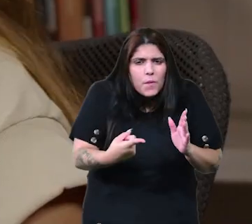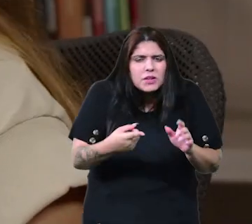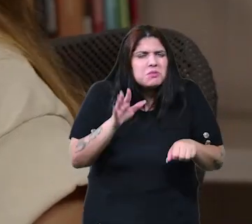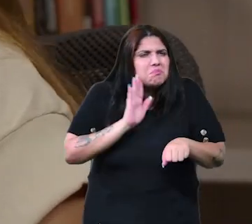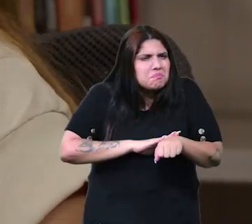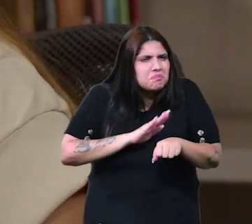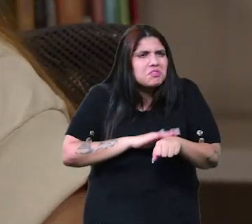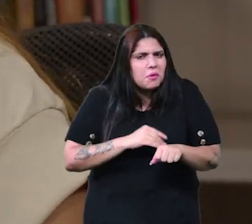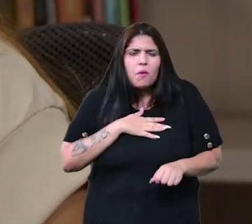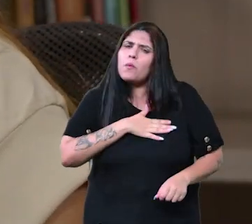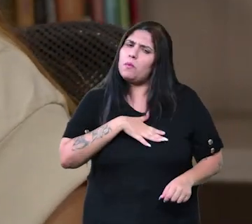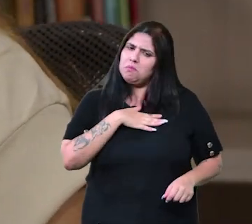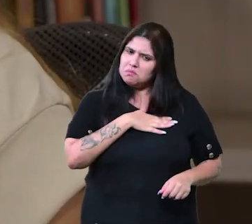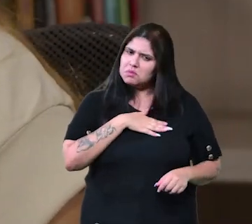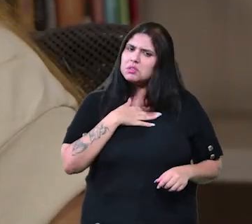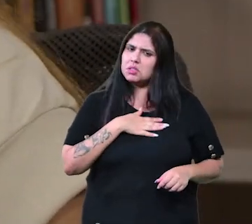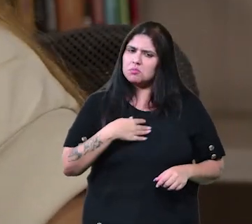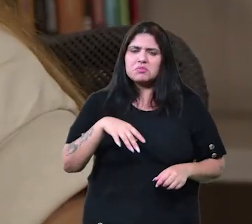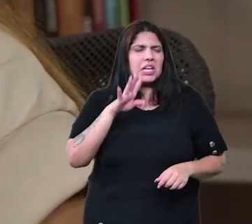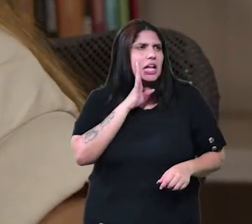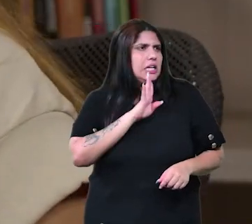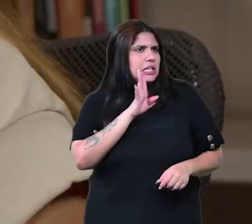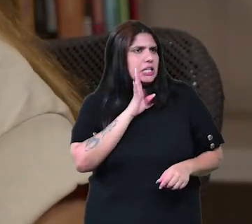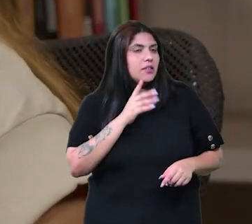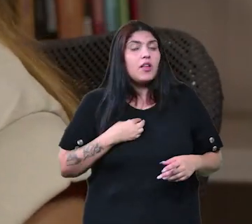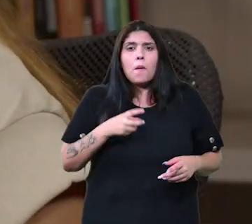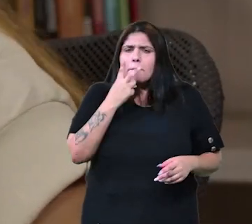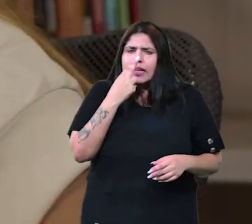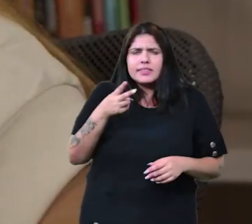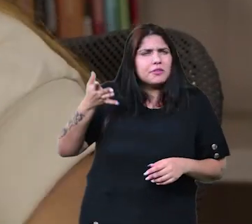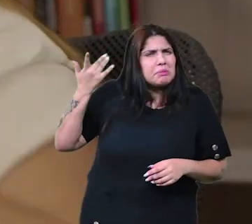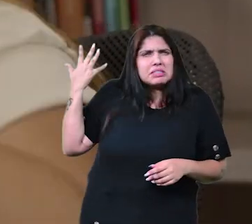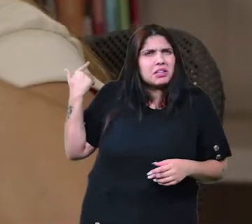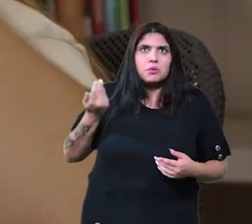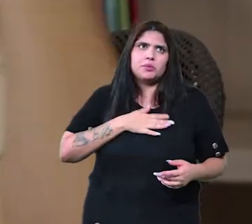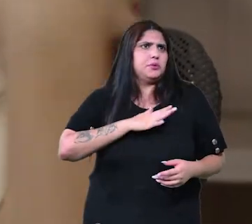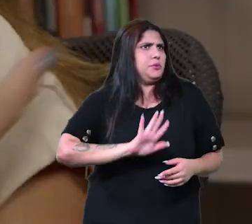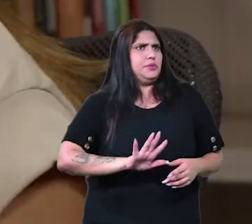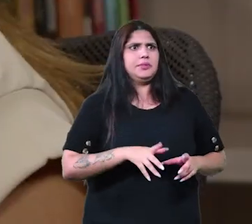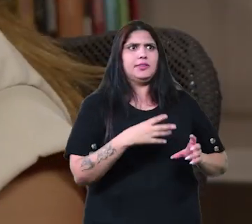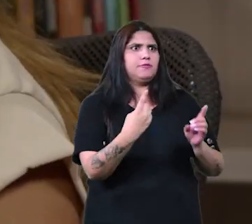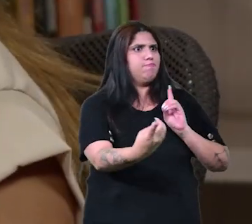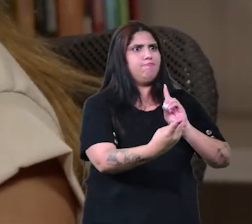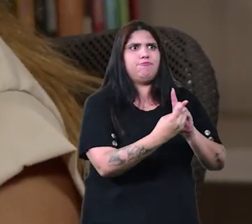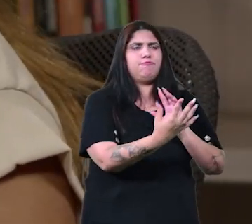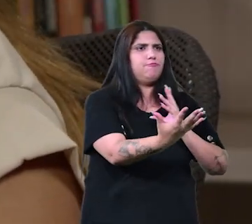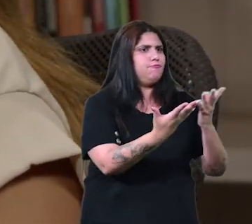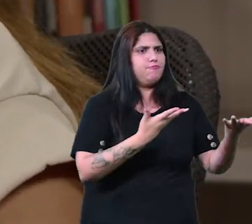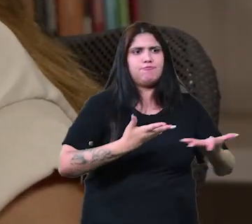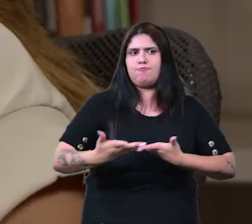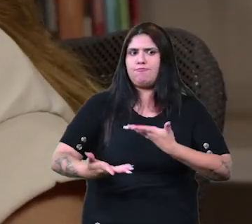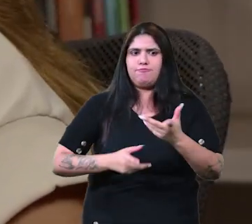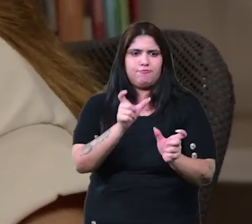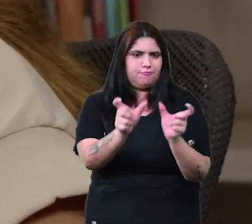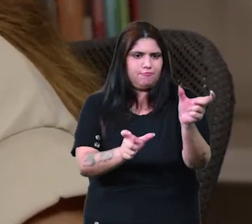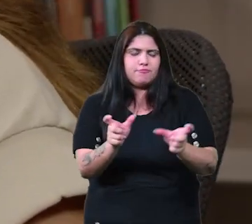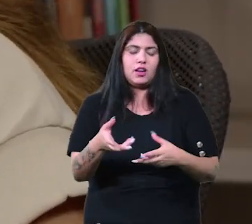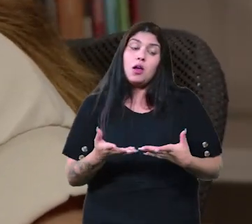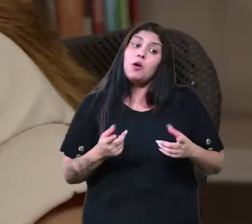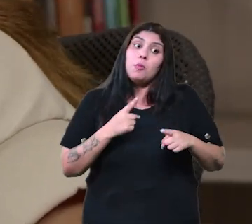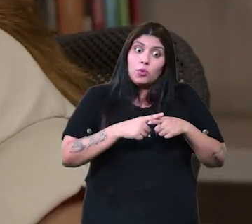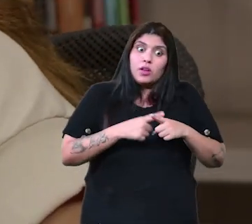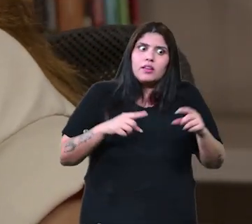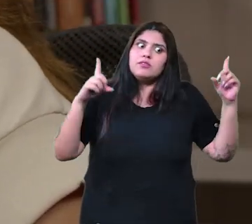tempo eu entendi. Eu achava que eu não gostaria de lidar com as pessoas, porque, né? Lidar com uma pessoa diferente de você é